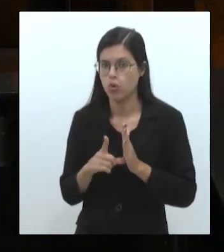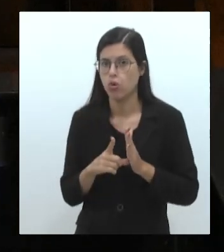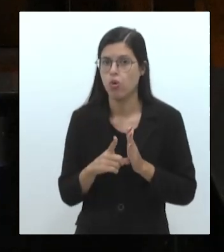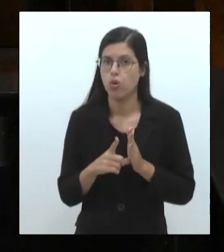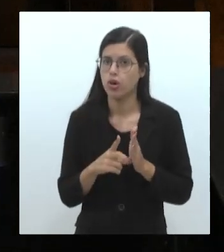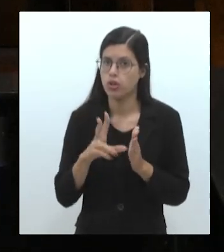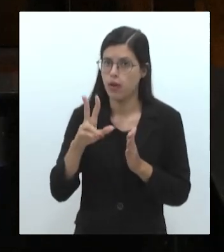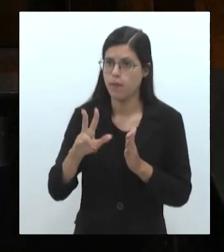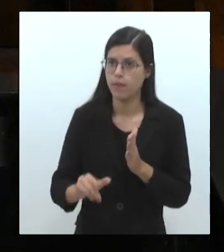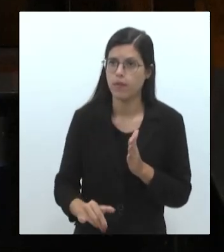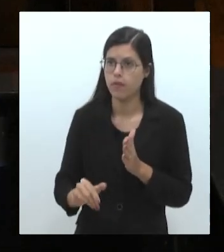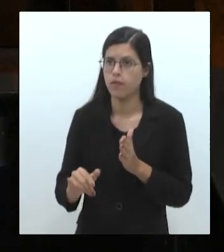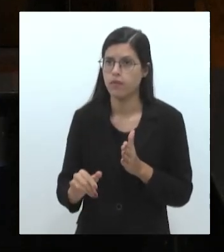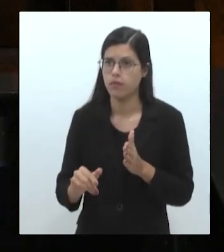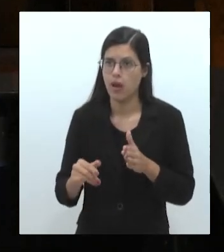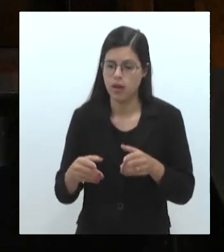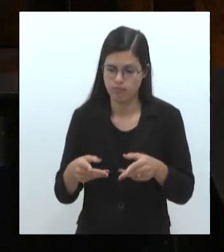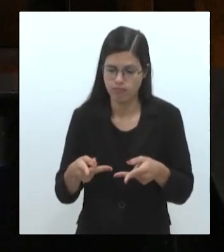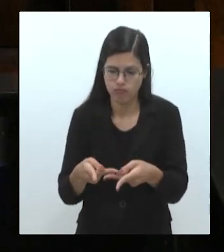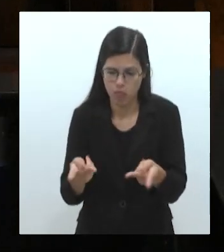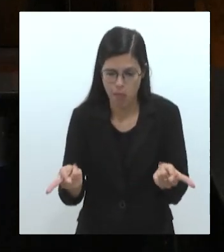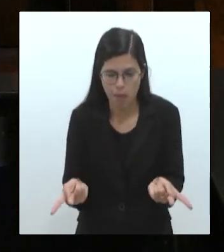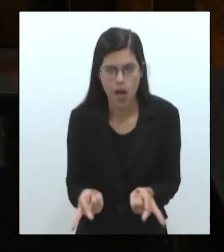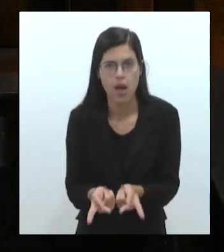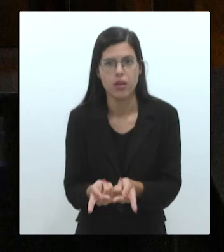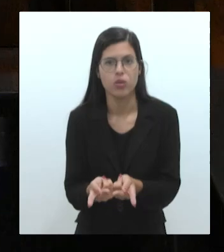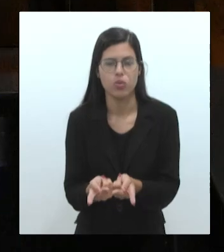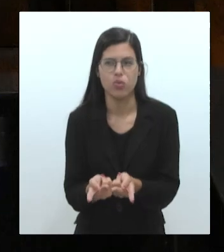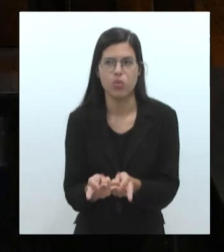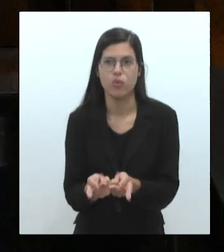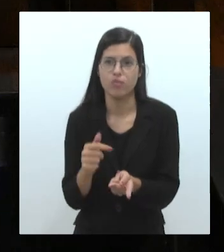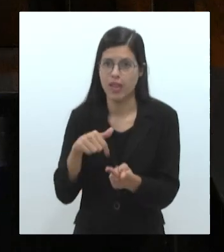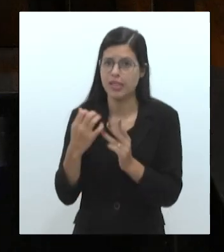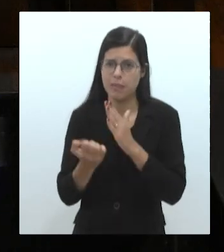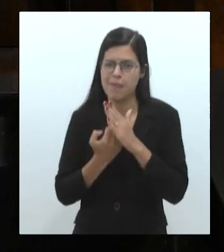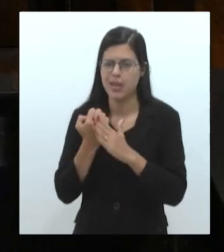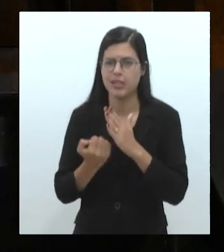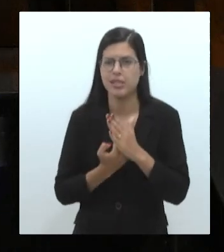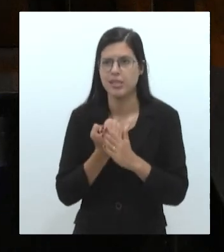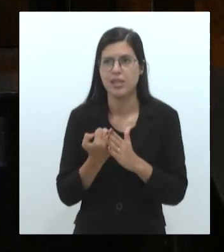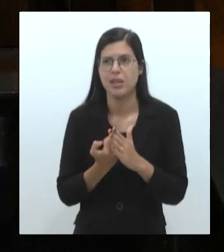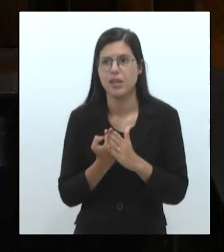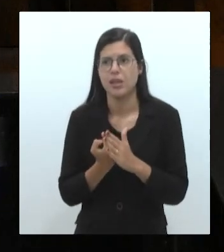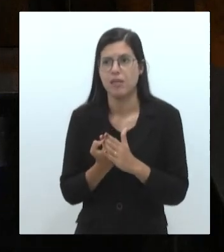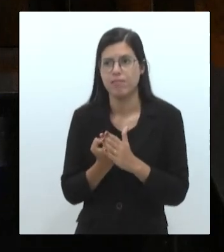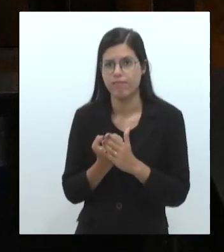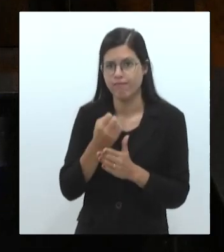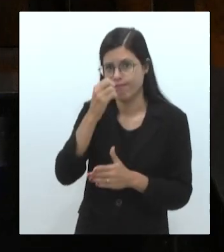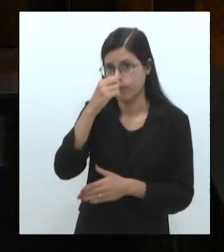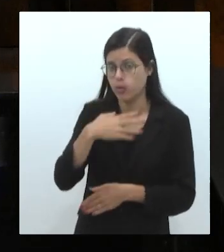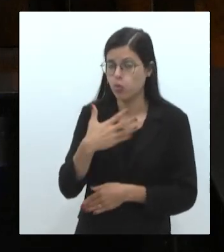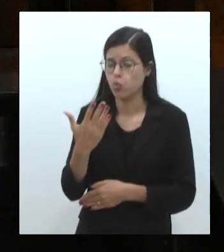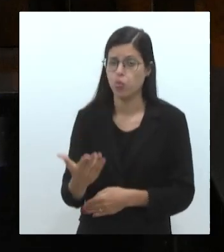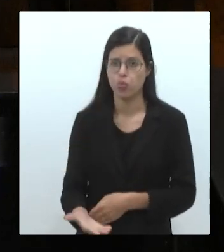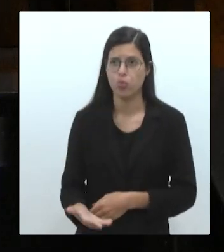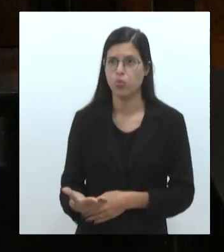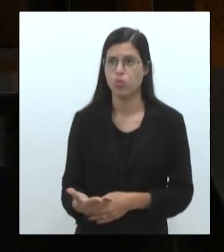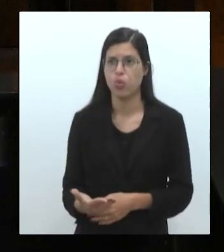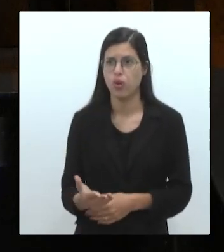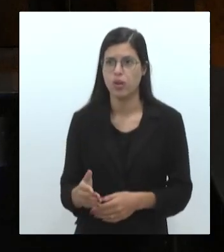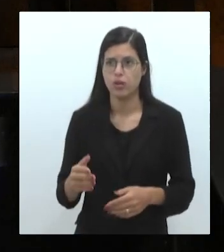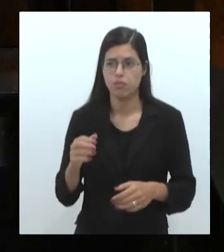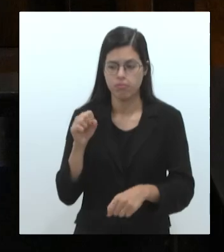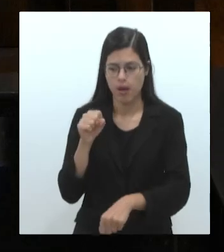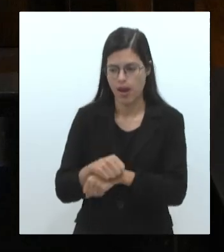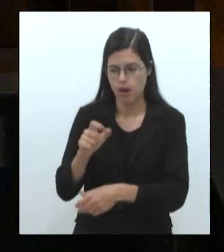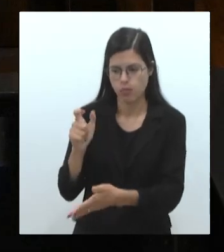das quentinhas da Caçarote. Ou seja, a coisa é tão absurda que eles deixaram de consumir na cantina, vai pela